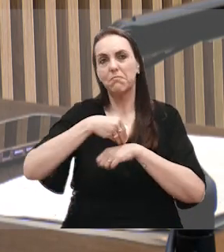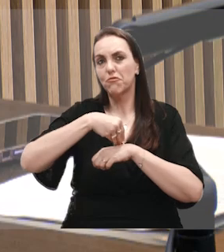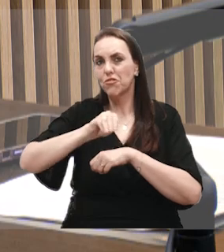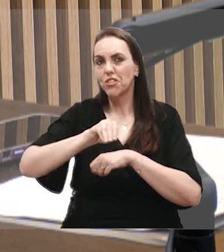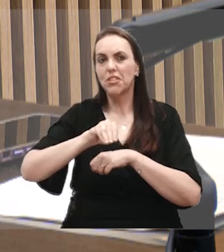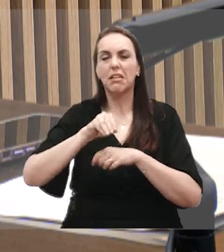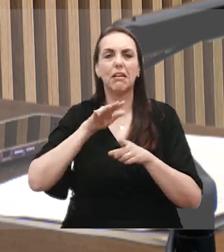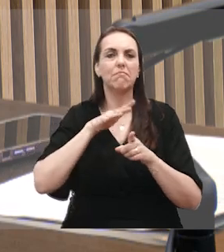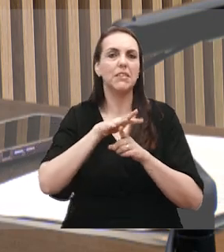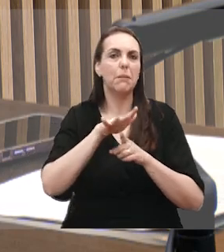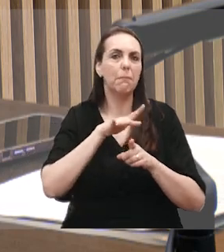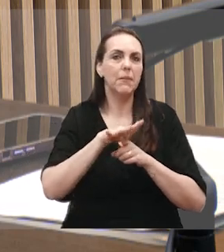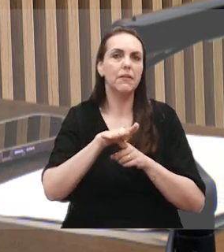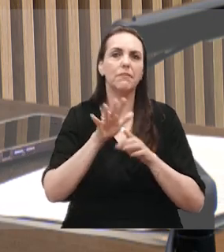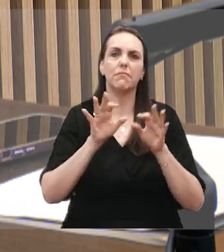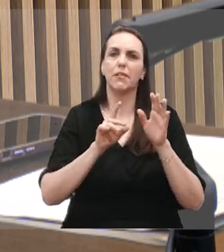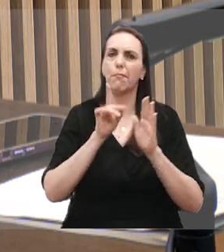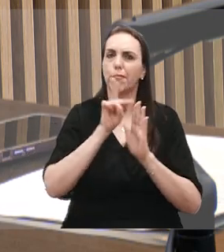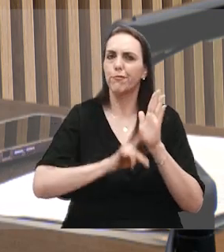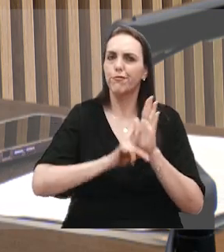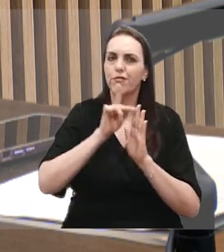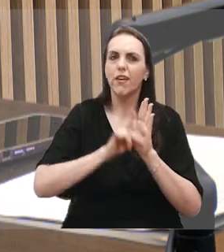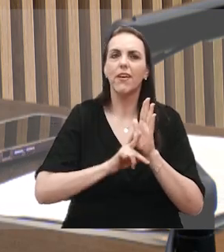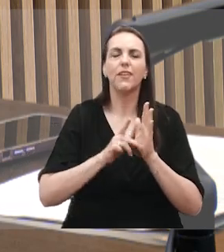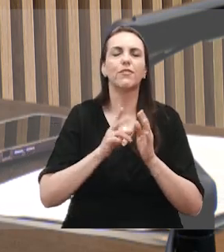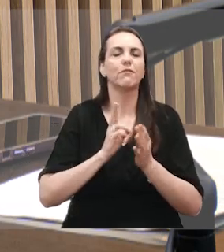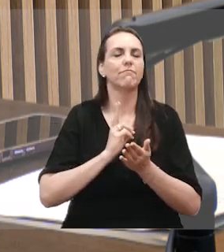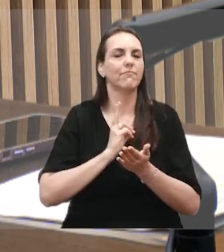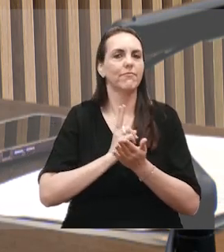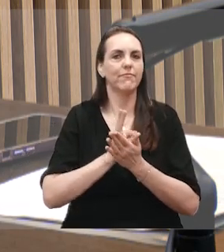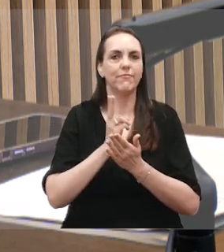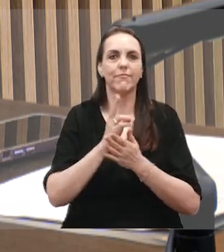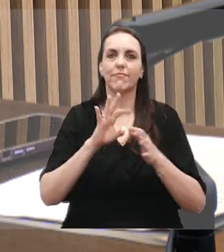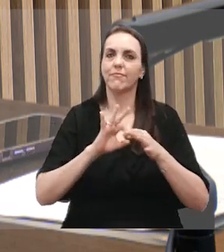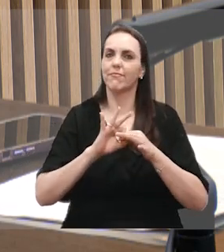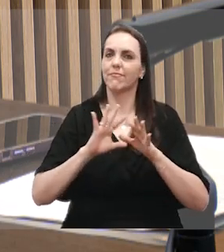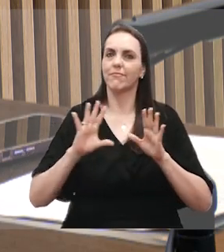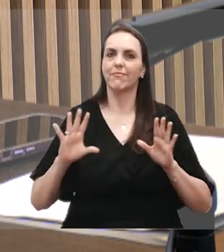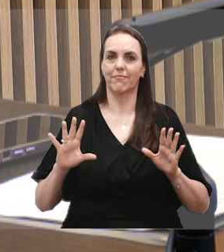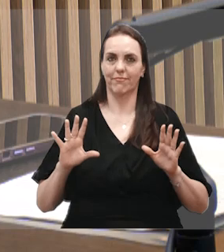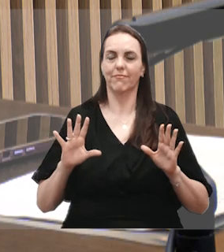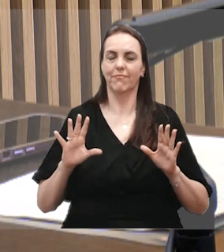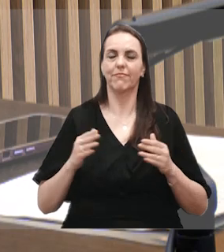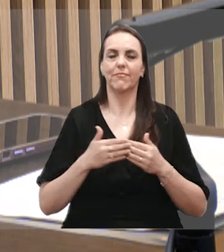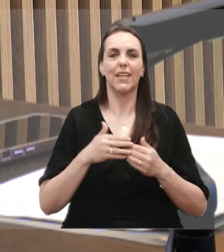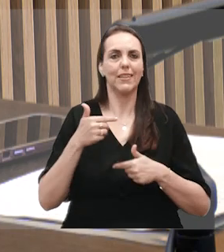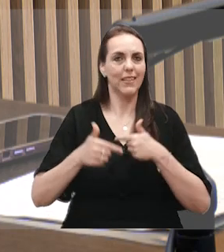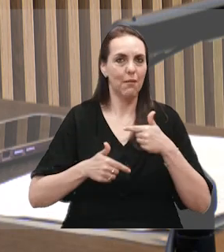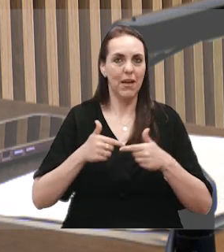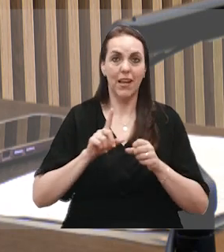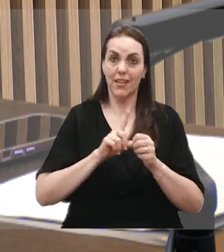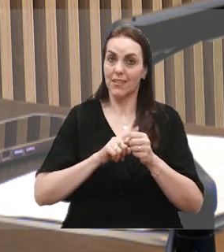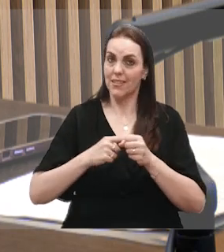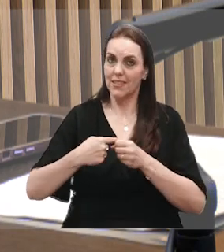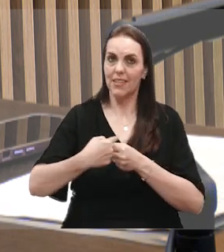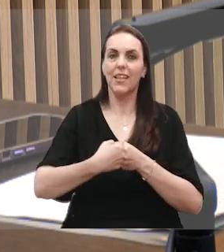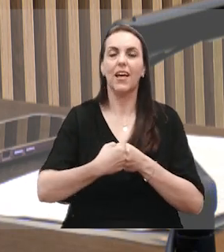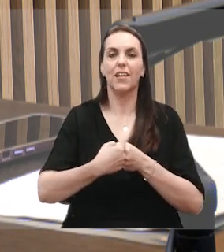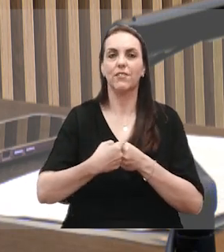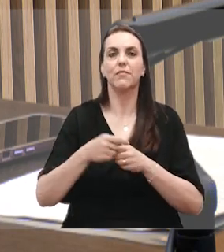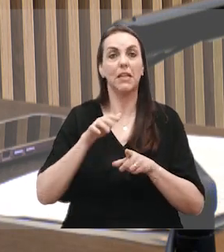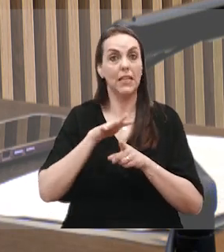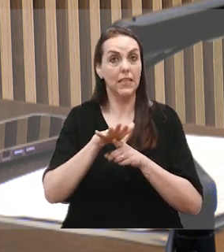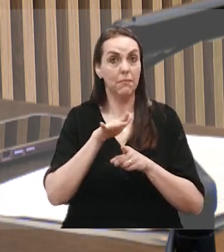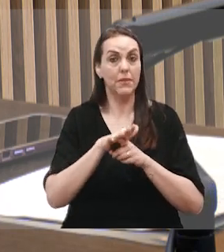sugerir demandas, sugerir projetos, e a gente está aí para trabalhar em prol da nossa cidade, né? Sendo nas